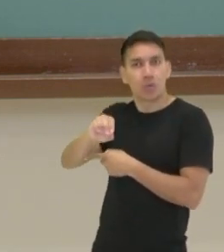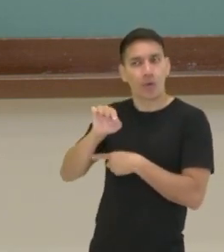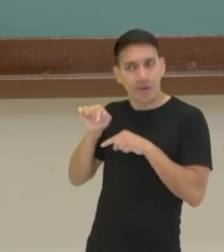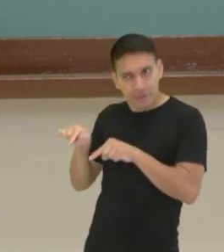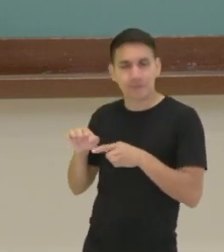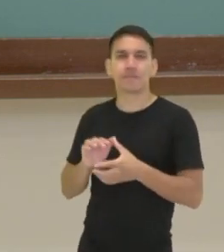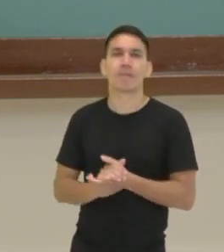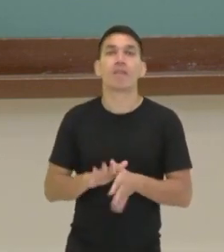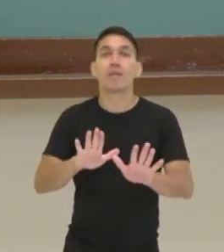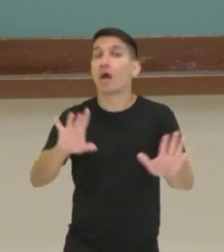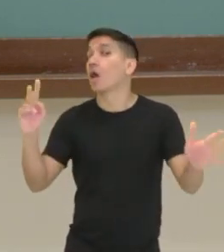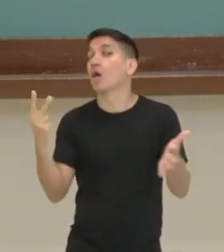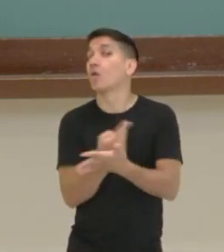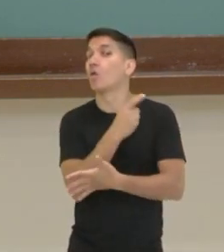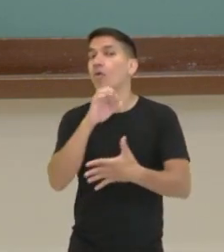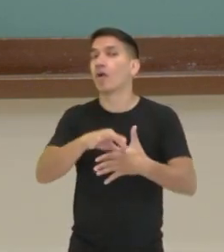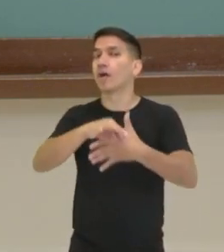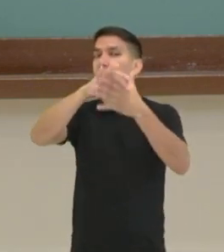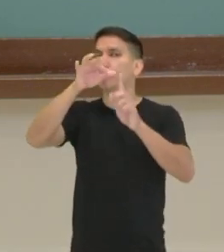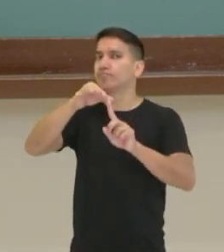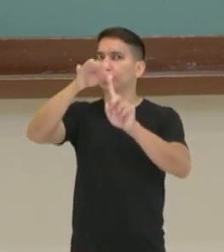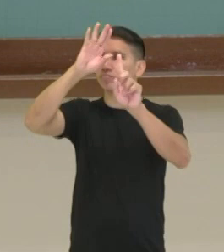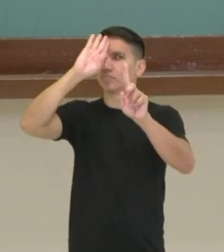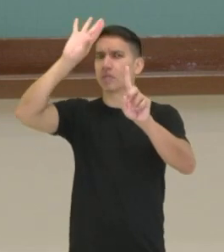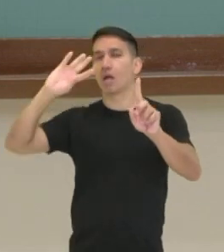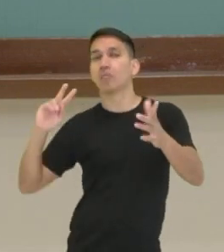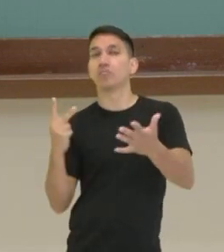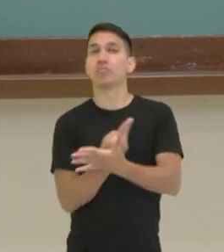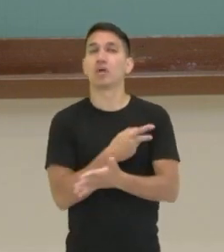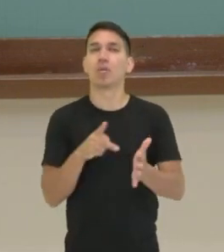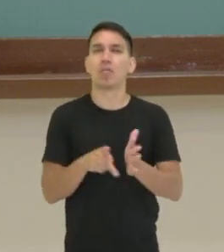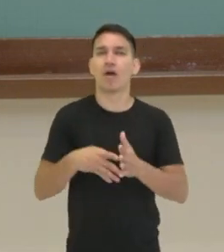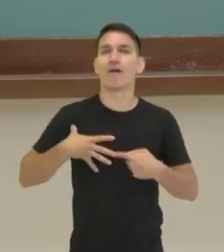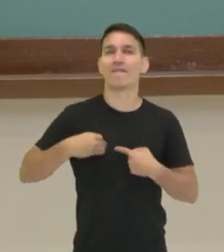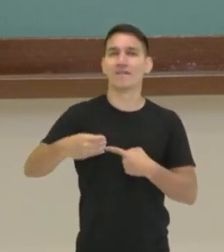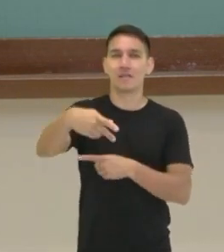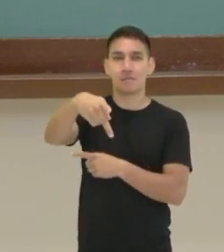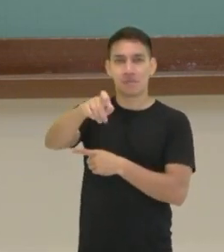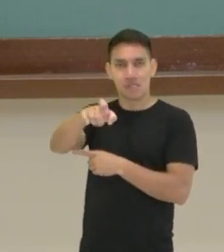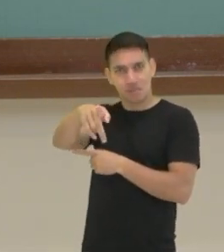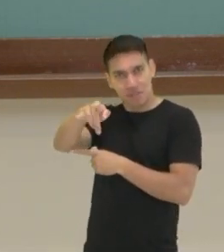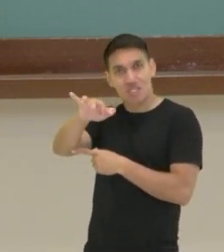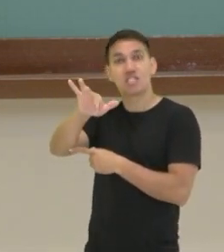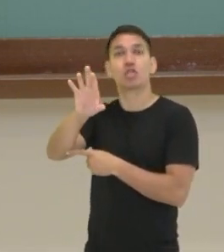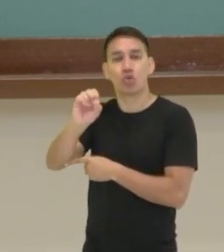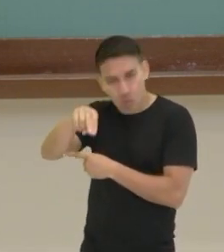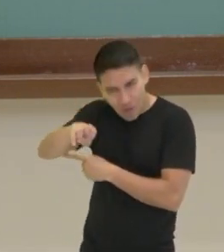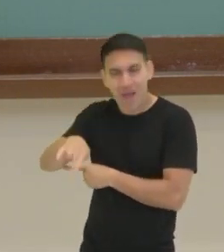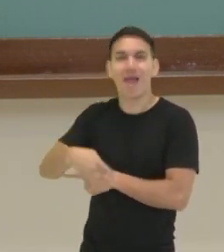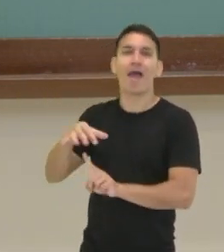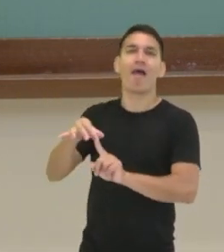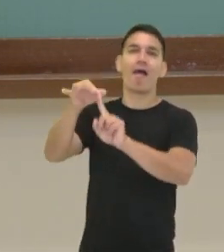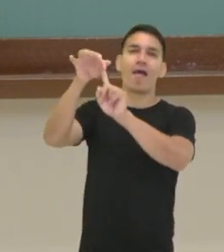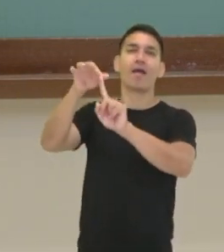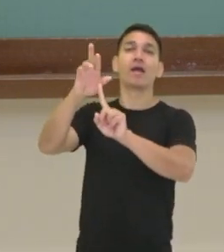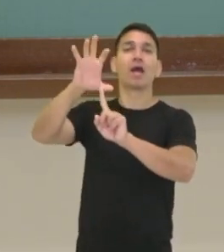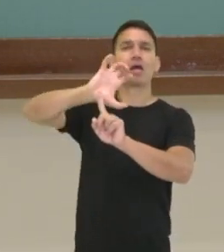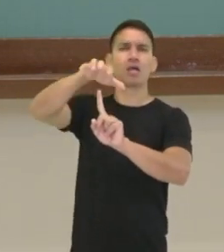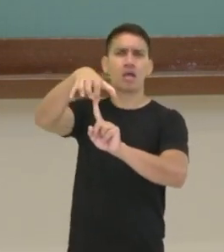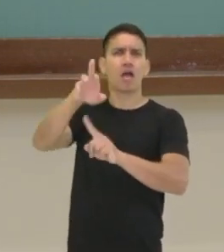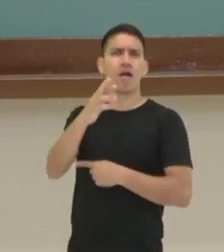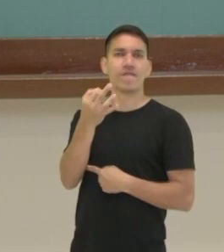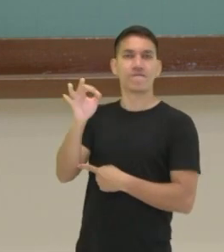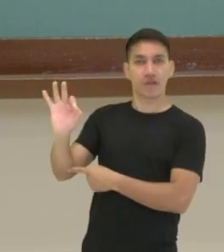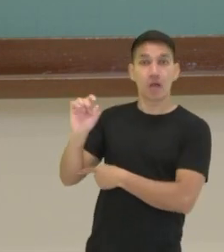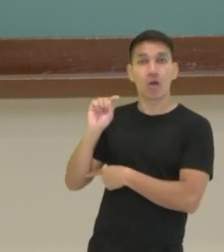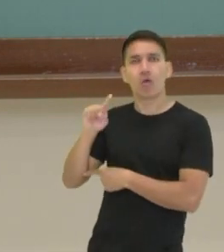Existia um grande líder que ele vai aparecer, que ele é filho de Pipino Grande, que é o rei dos francos, e era um rei que era um conquistador. Ele